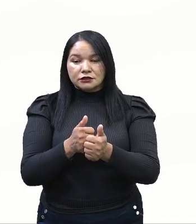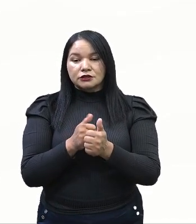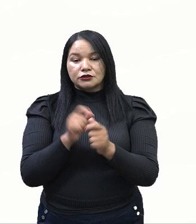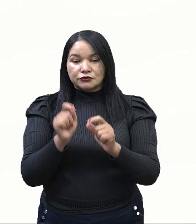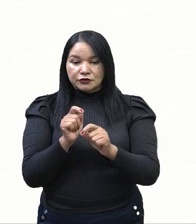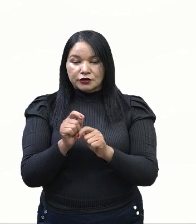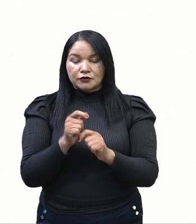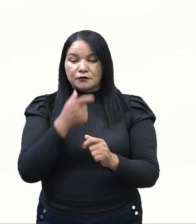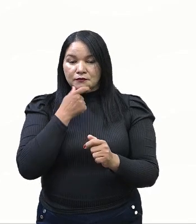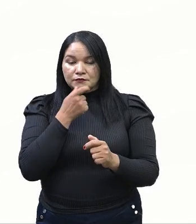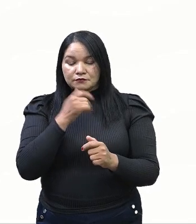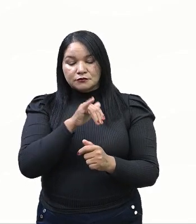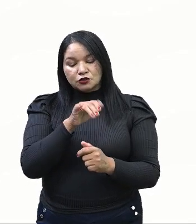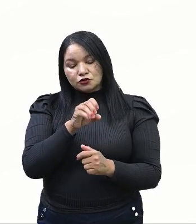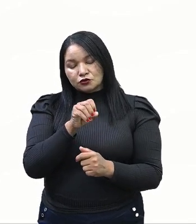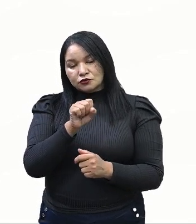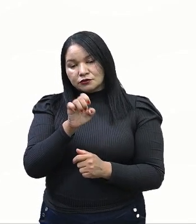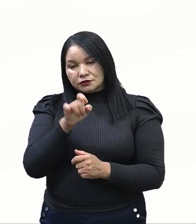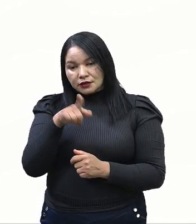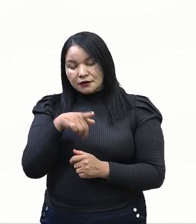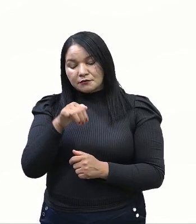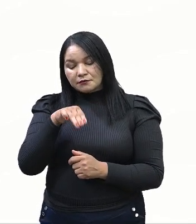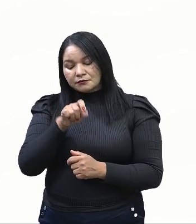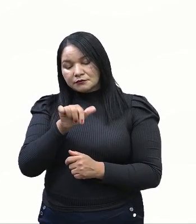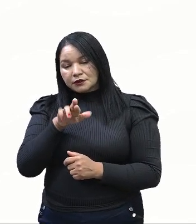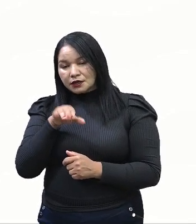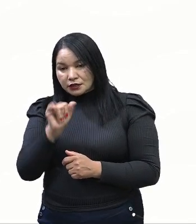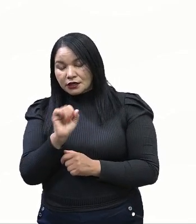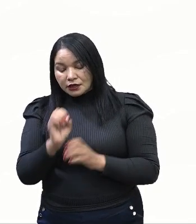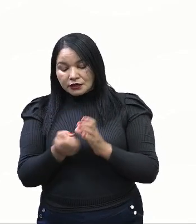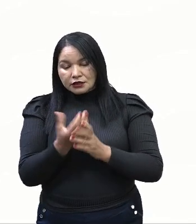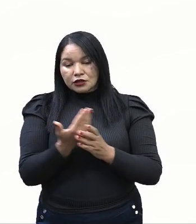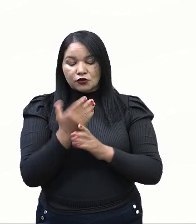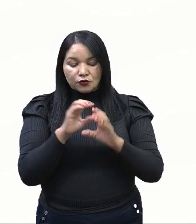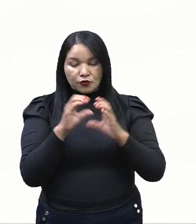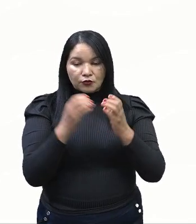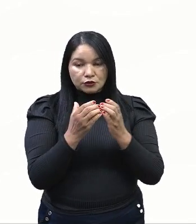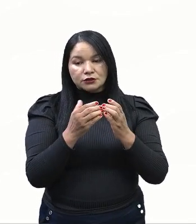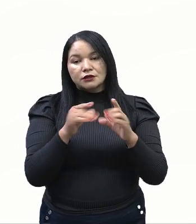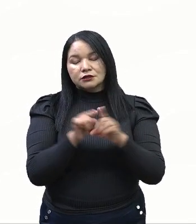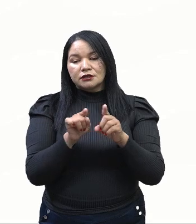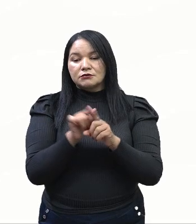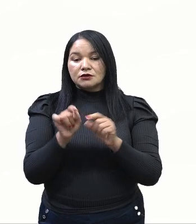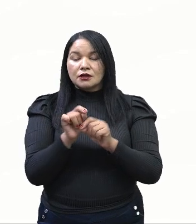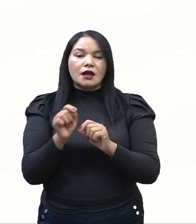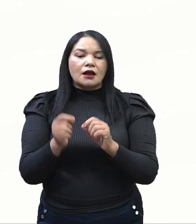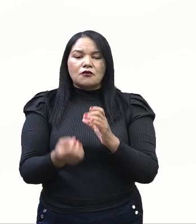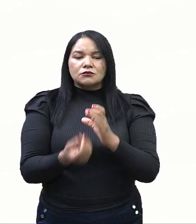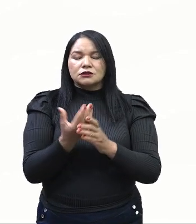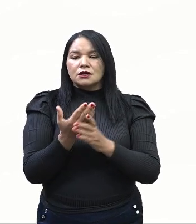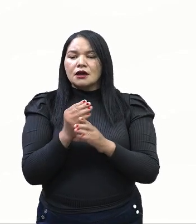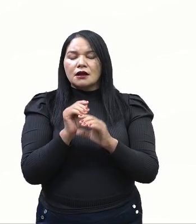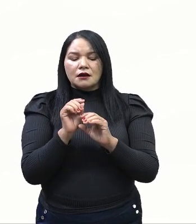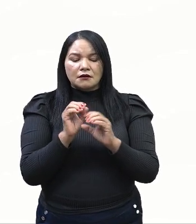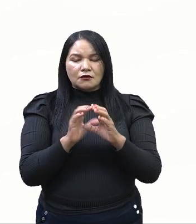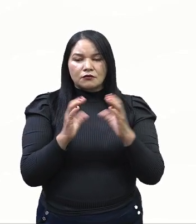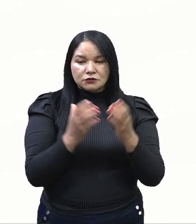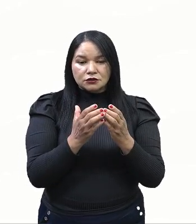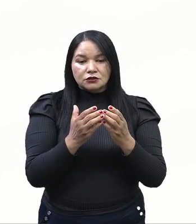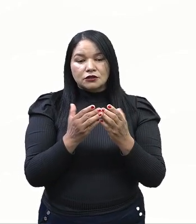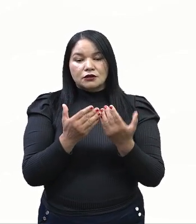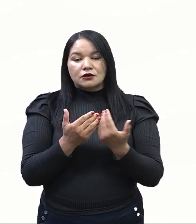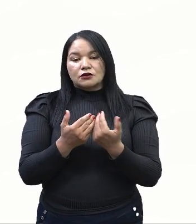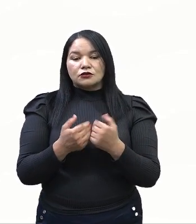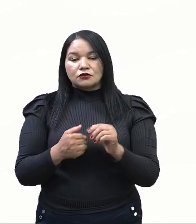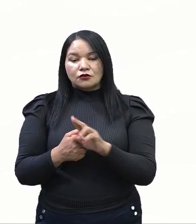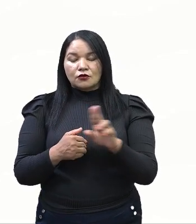José Maria e vão criar uma comunidade também. Essas comunidades que ele cria, ele vai chamar de Quadro